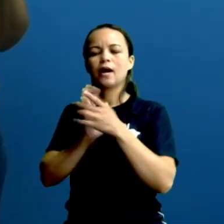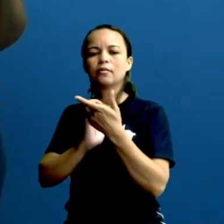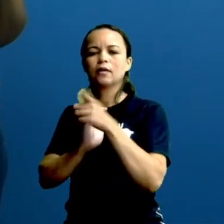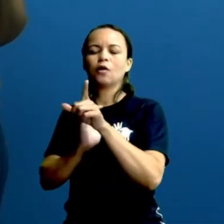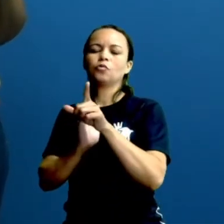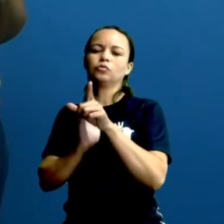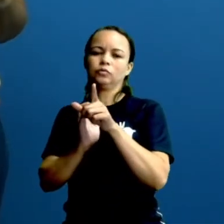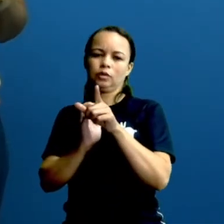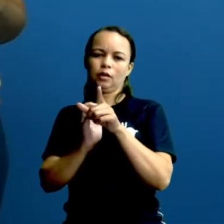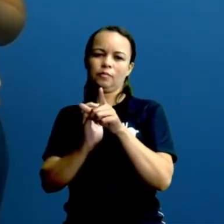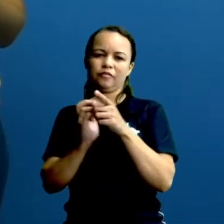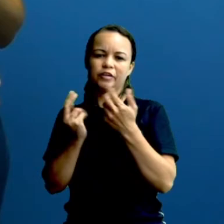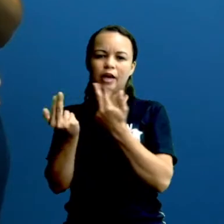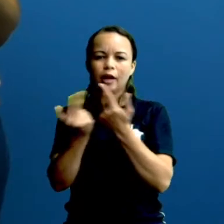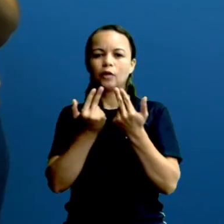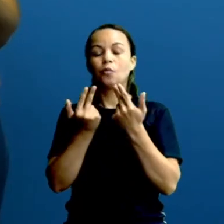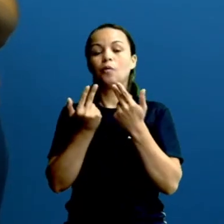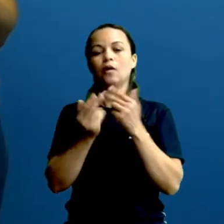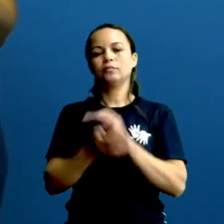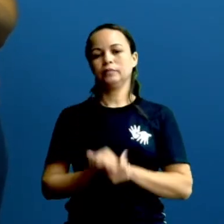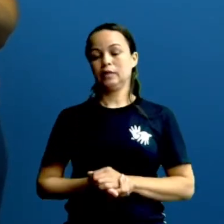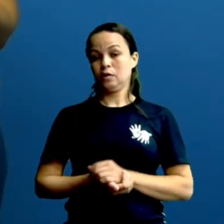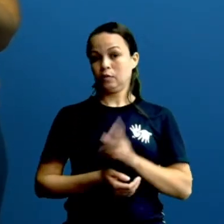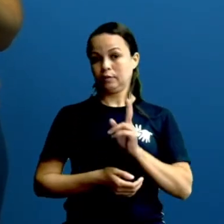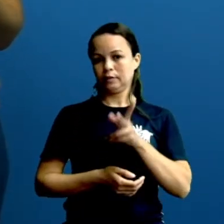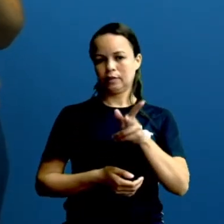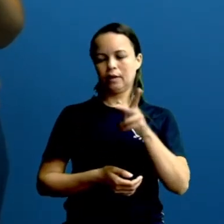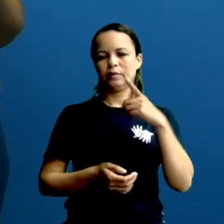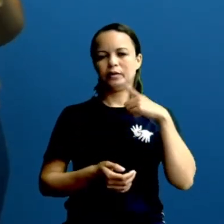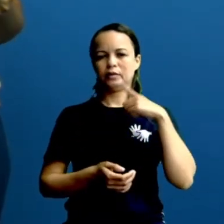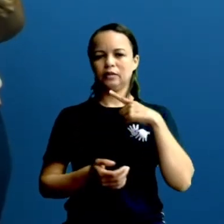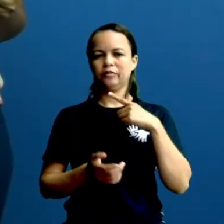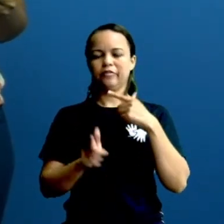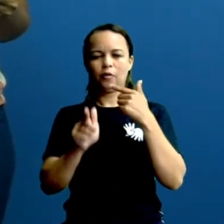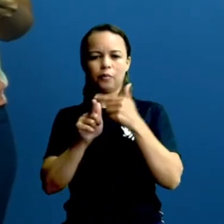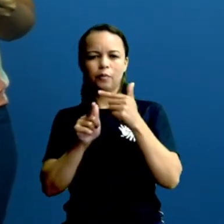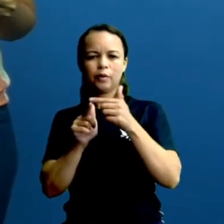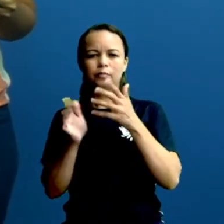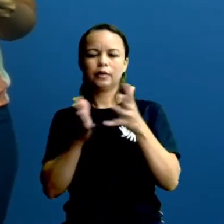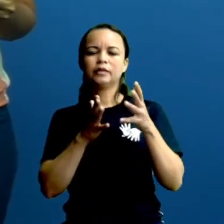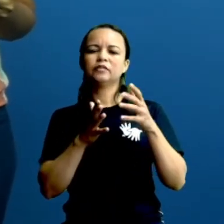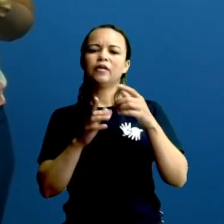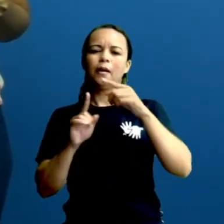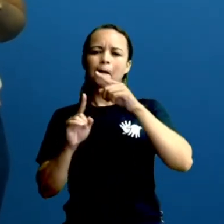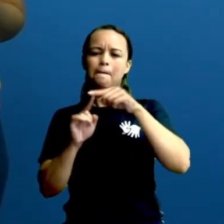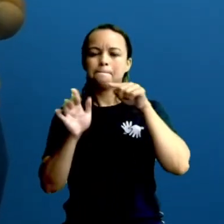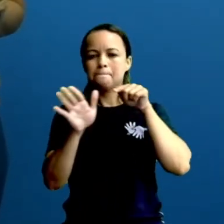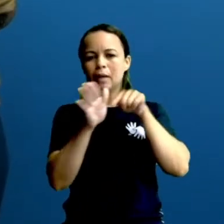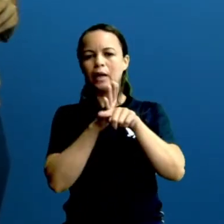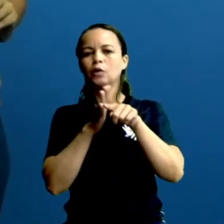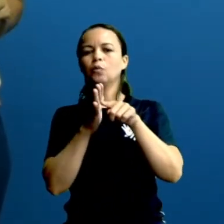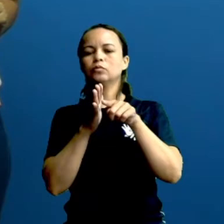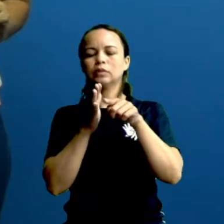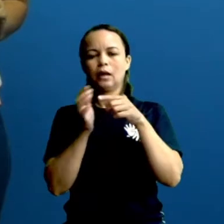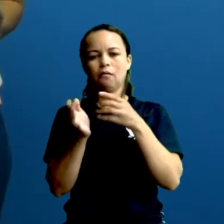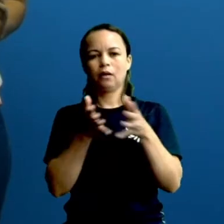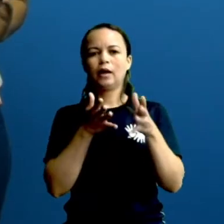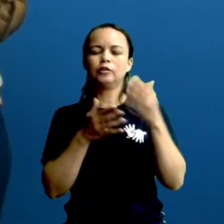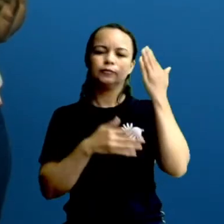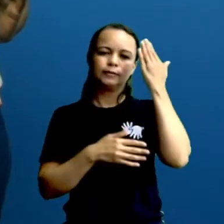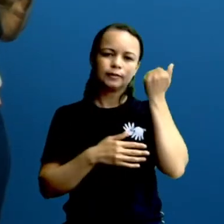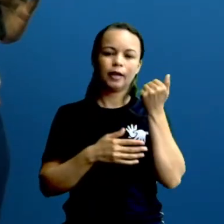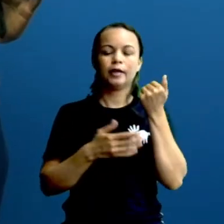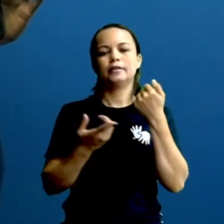uma alcançar a outra. Então, toda vez que eu ver um probleminha que tem esse tipo de pergunta, aí eu já sei que